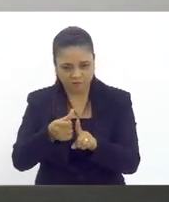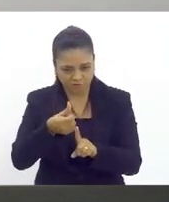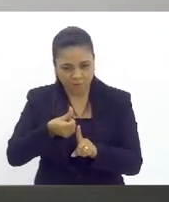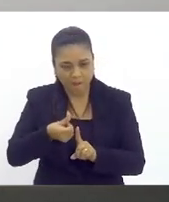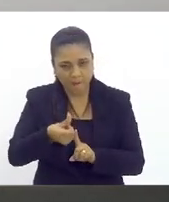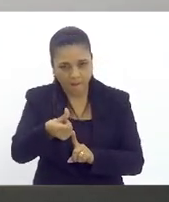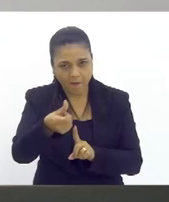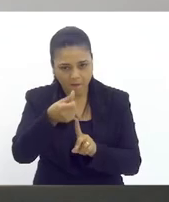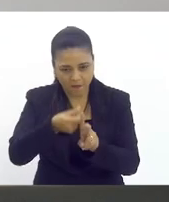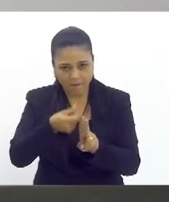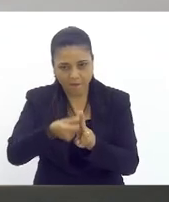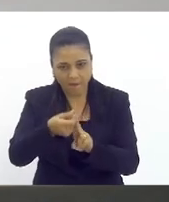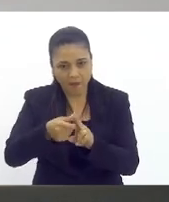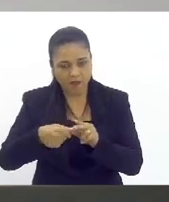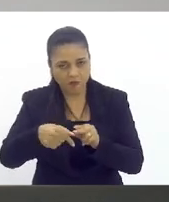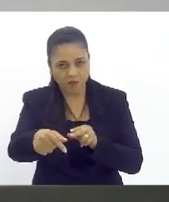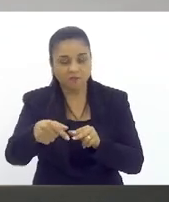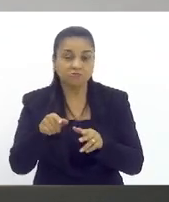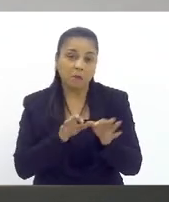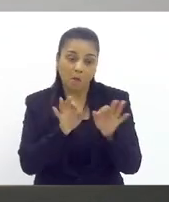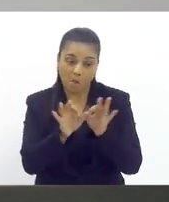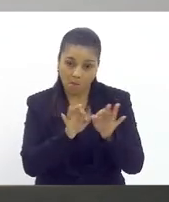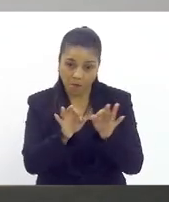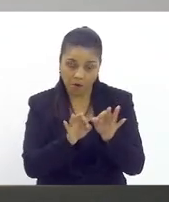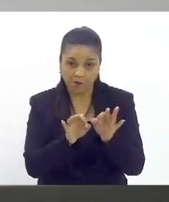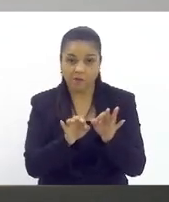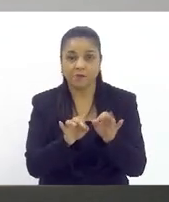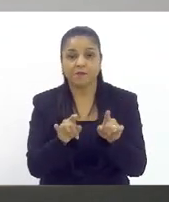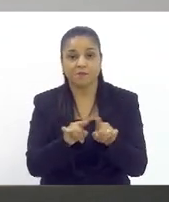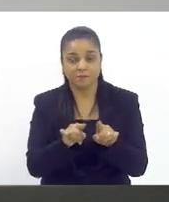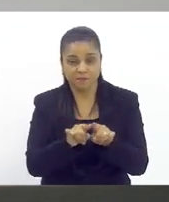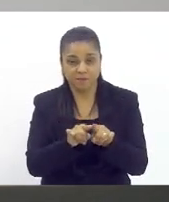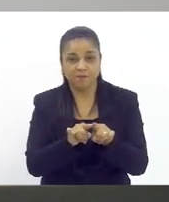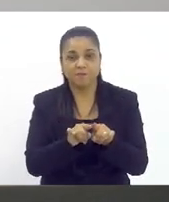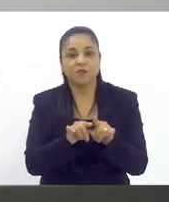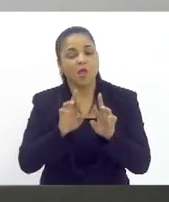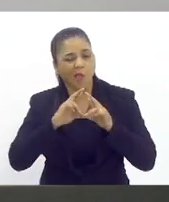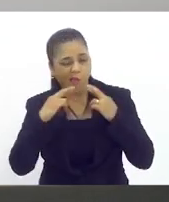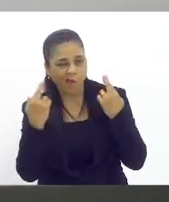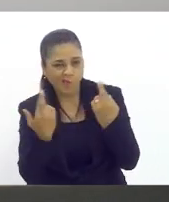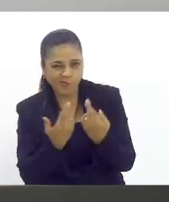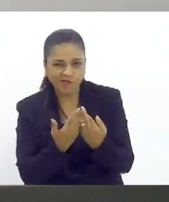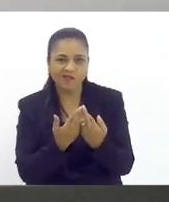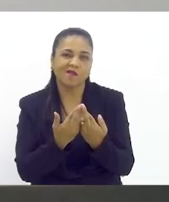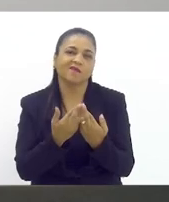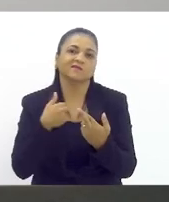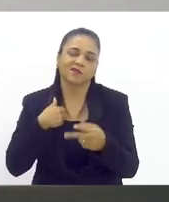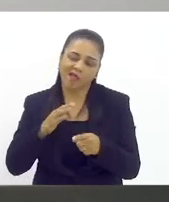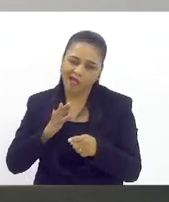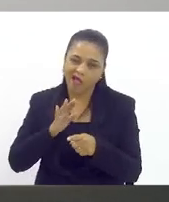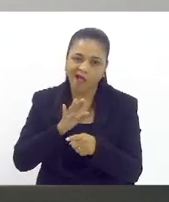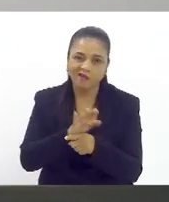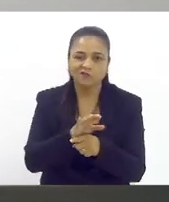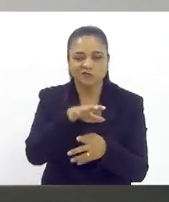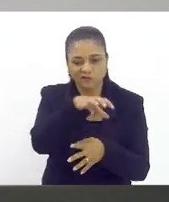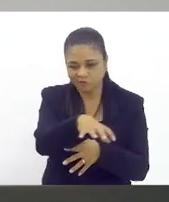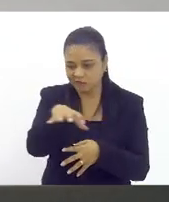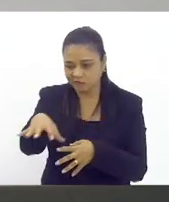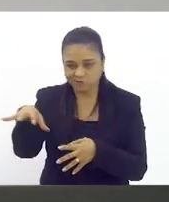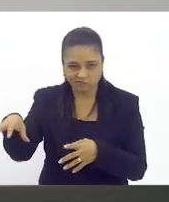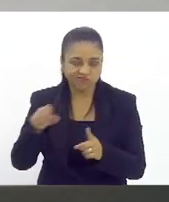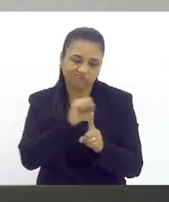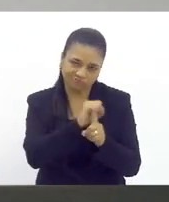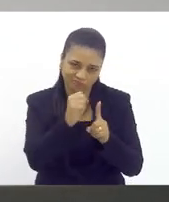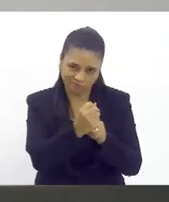consequentemente esse plano também seja elaborado incluindo reuniões e que tenham contribuição dos setores da sociedade